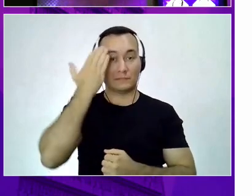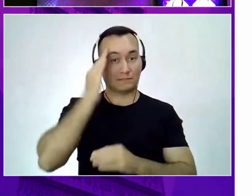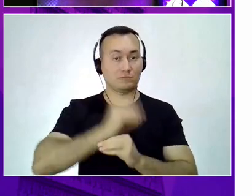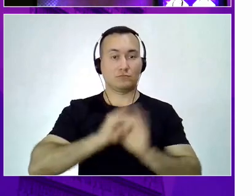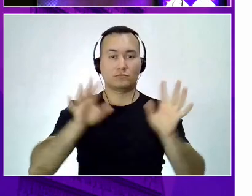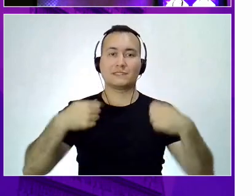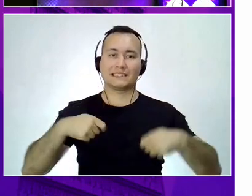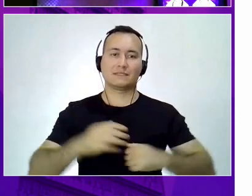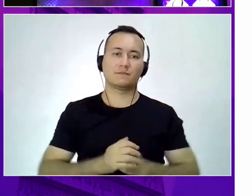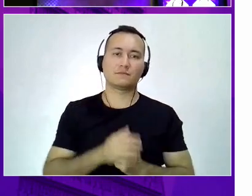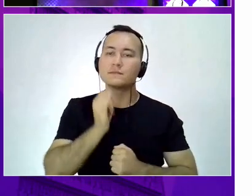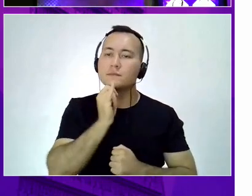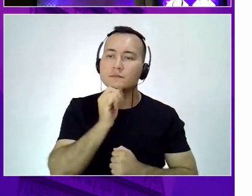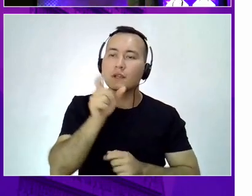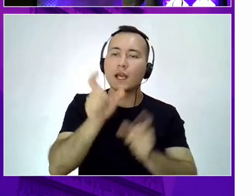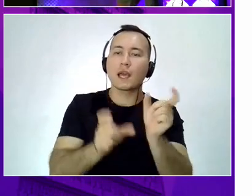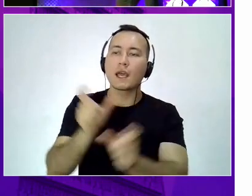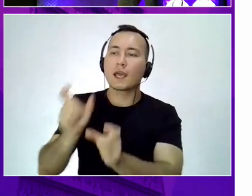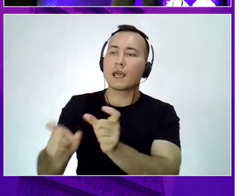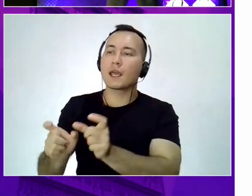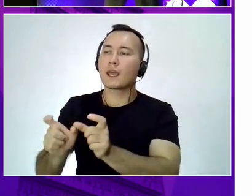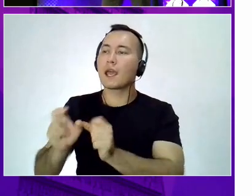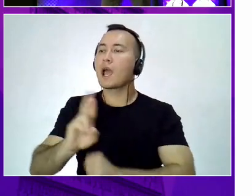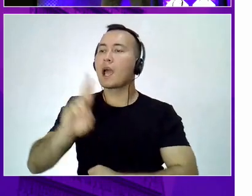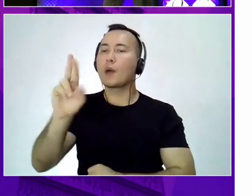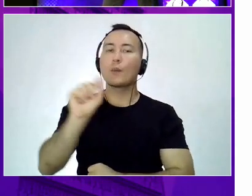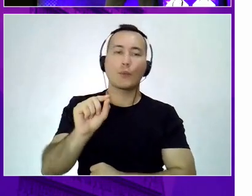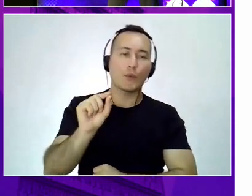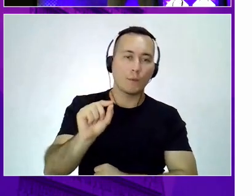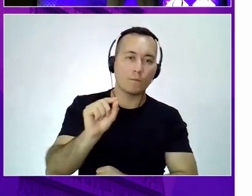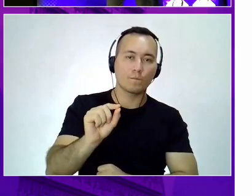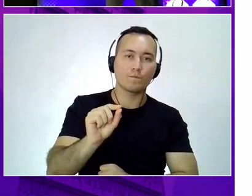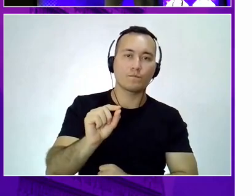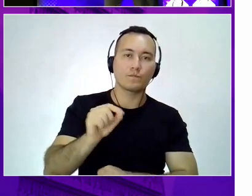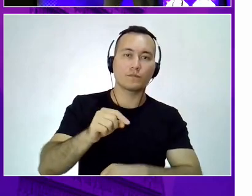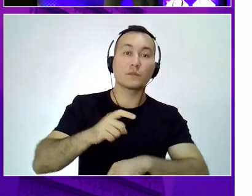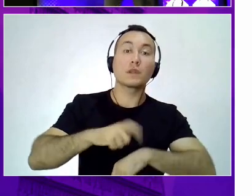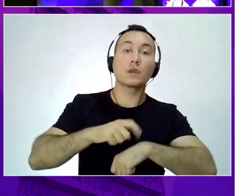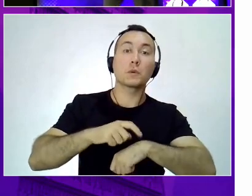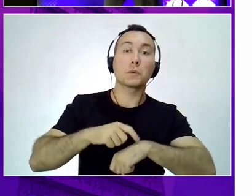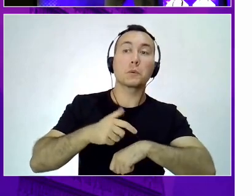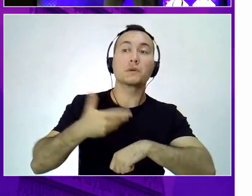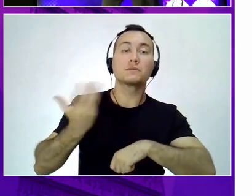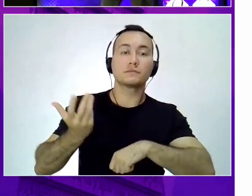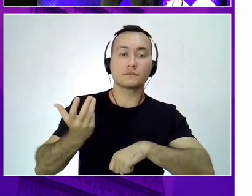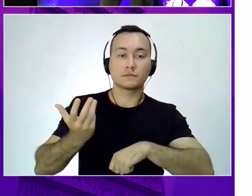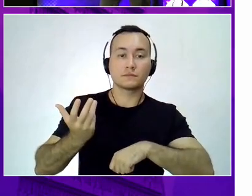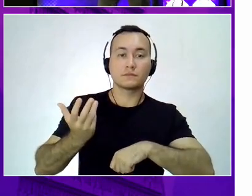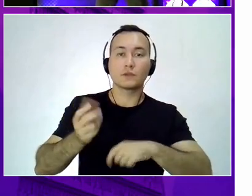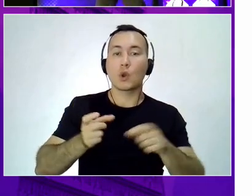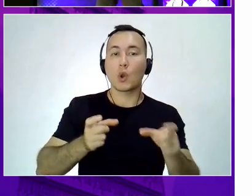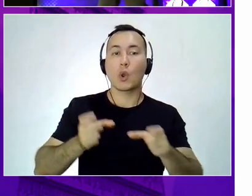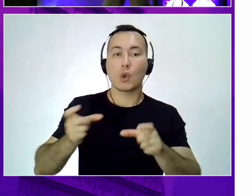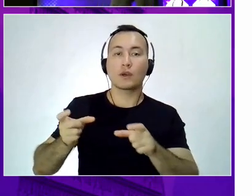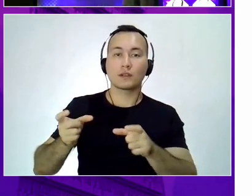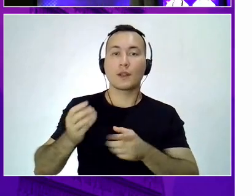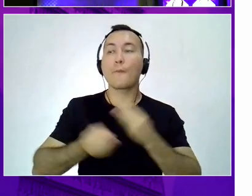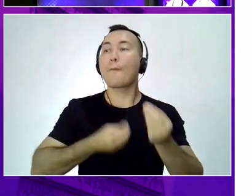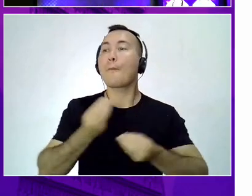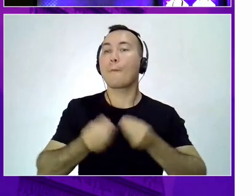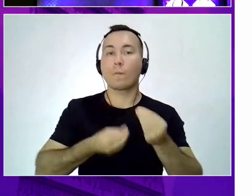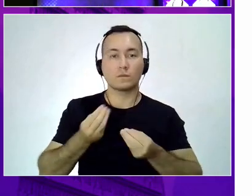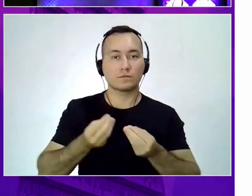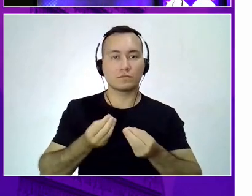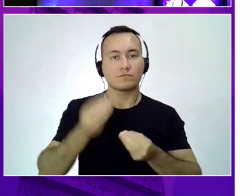feito? Onde? Como? São todas perguntas importantes que a gente precisa ter a resposta para poder pensar na pipeline de desenvolvimento, certo?